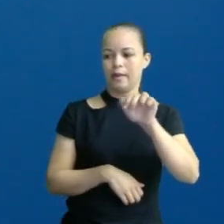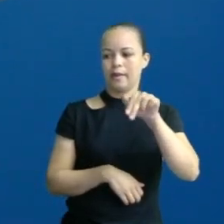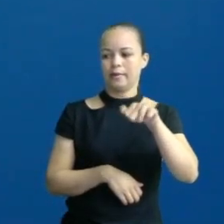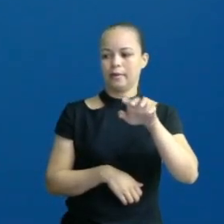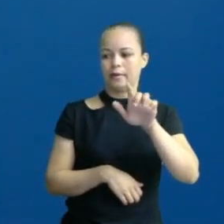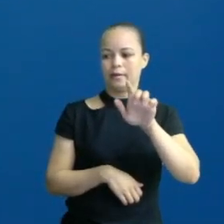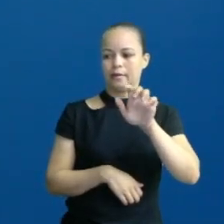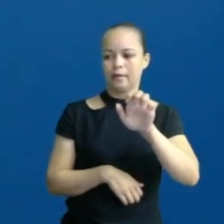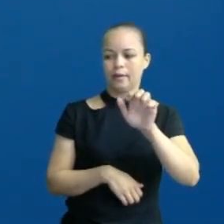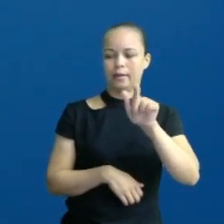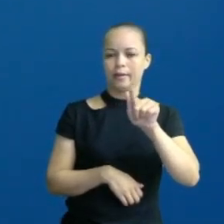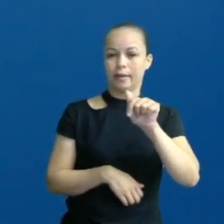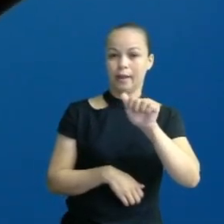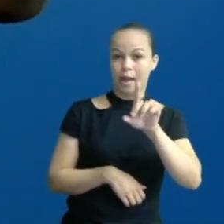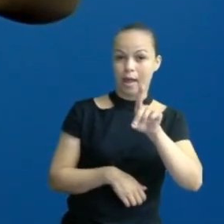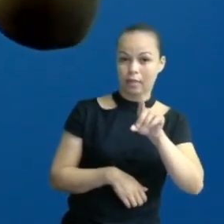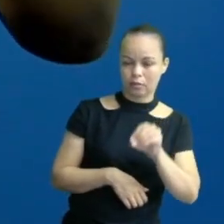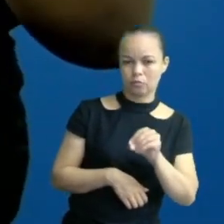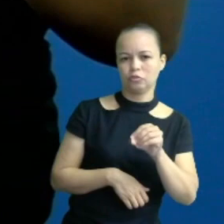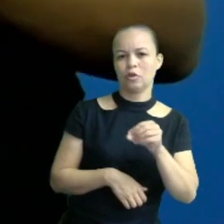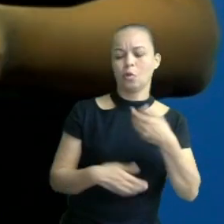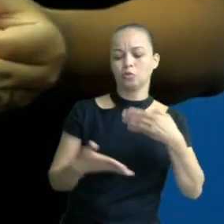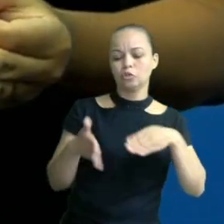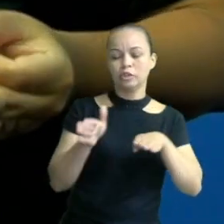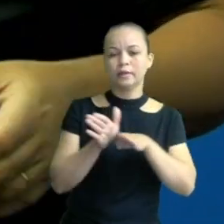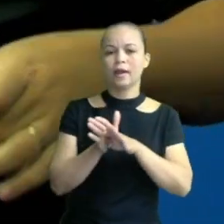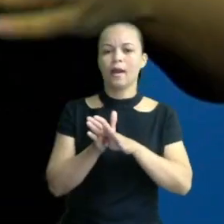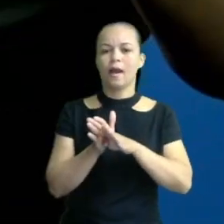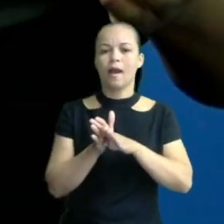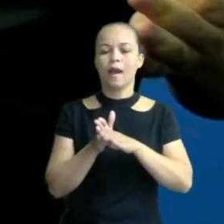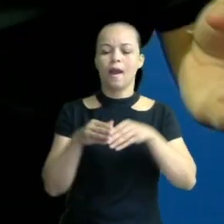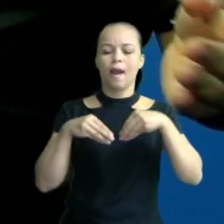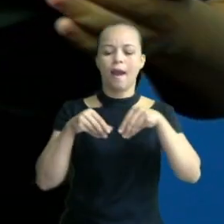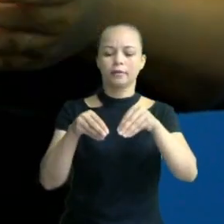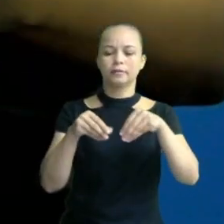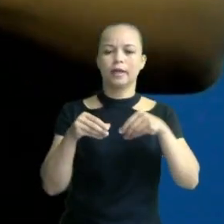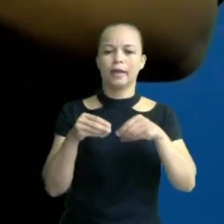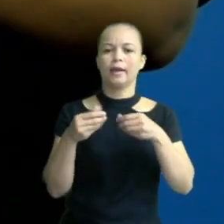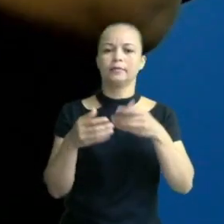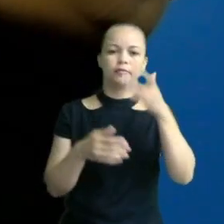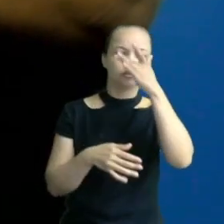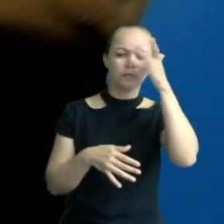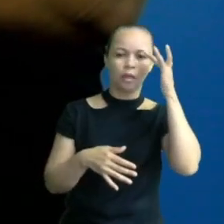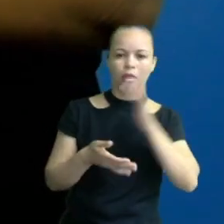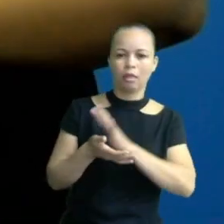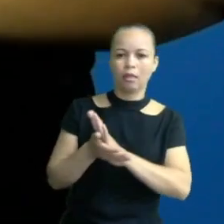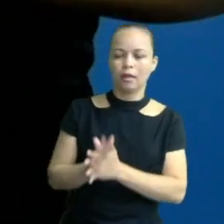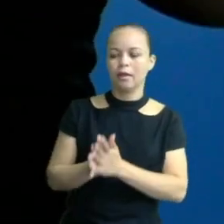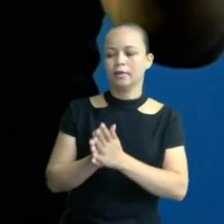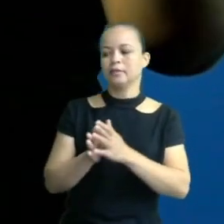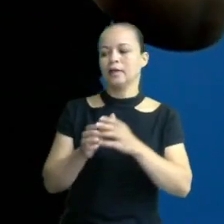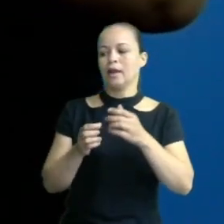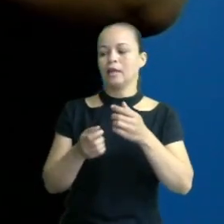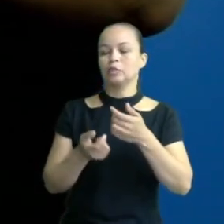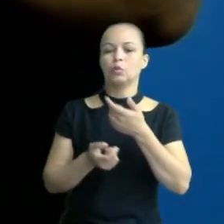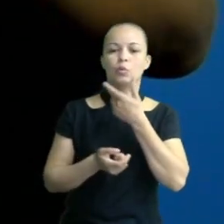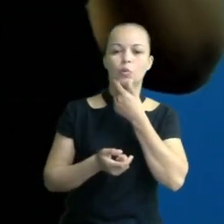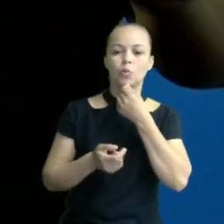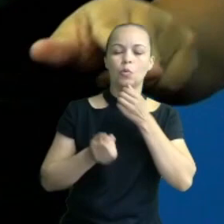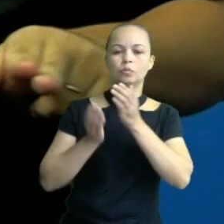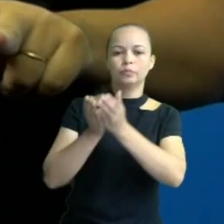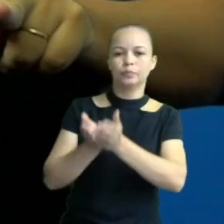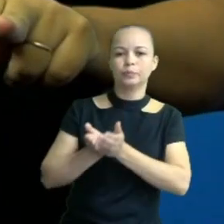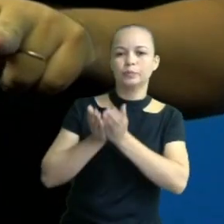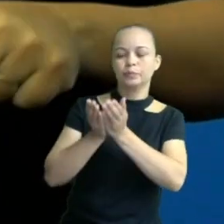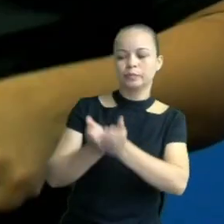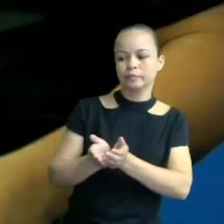só, ao chegar à terra dos renegados, o marinheiro foi até o local marcado. Terra dos renegados,